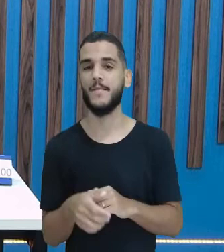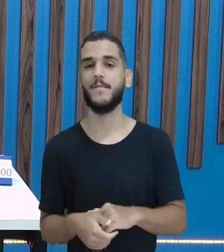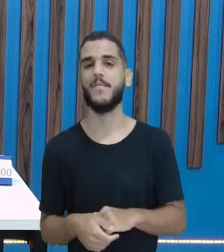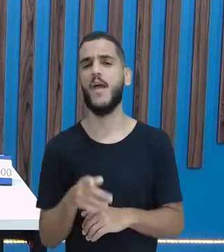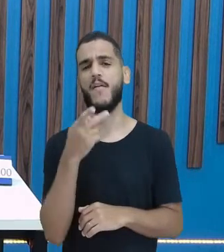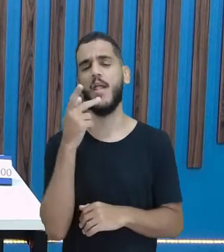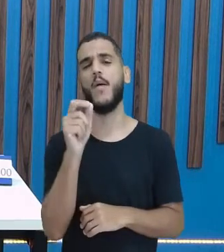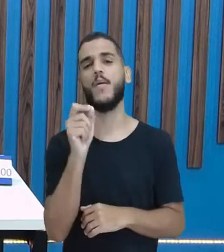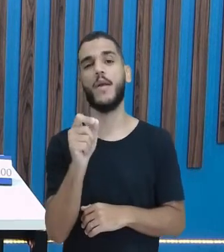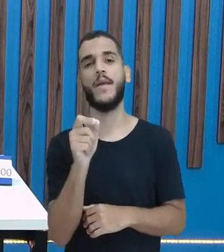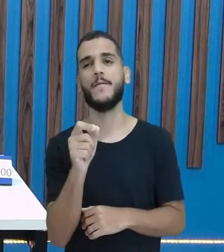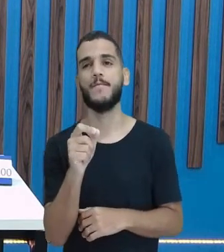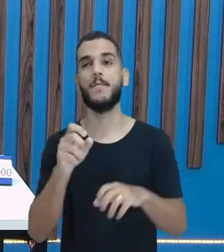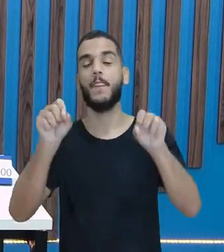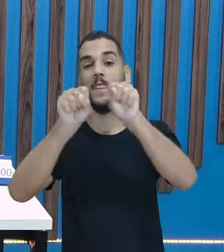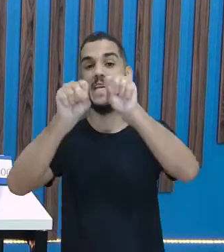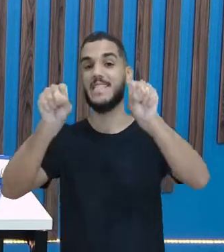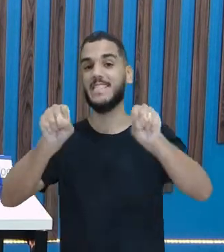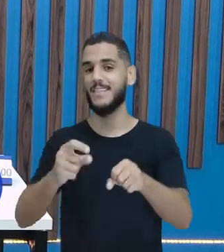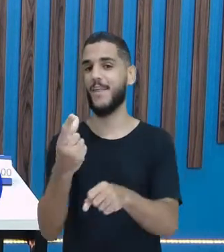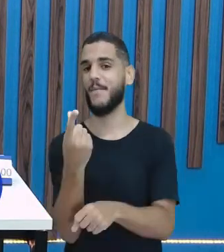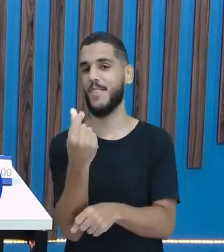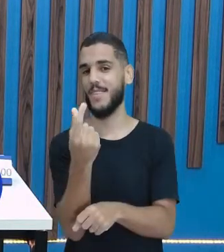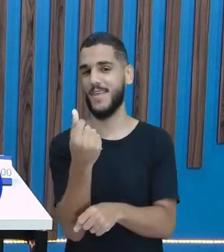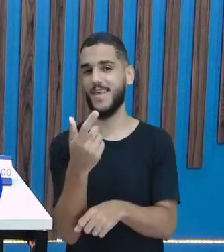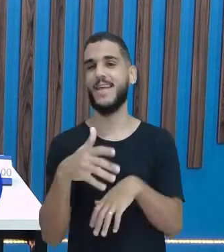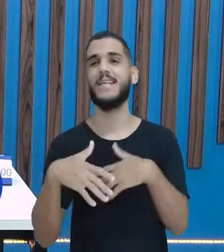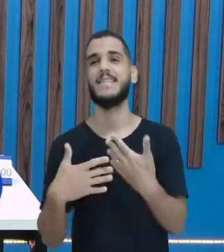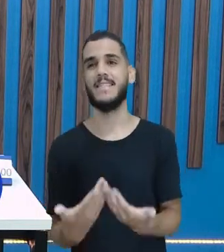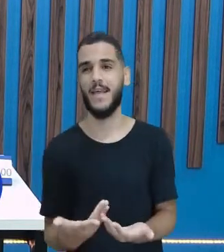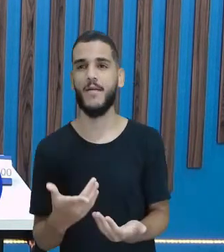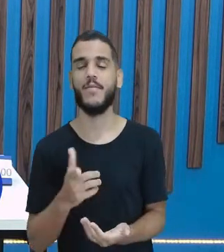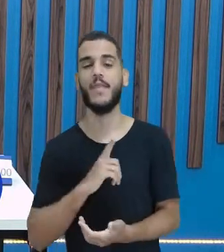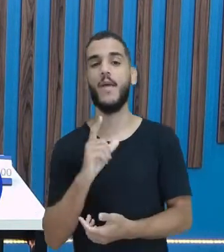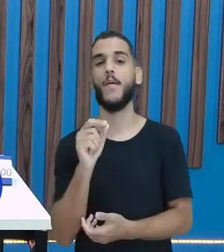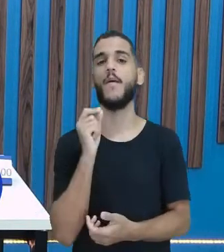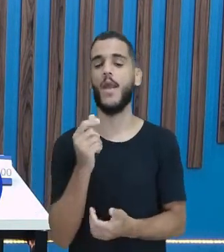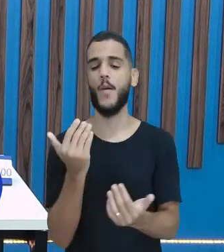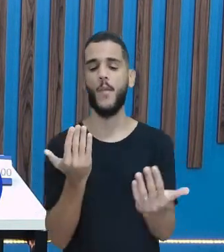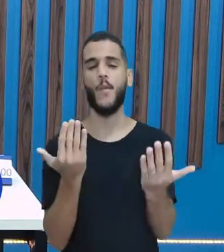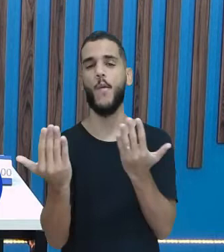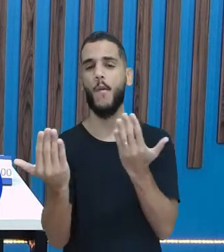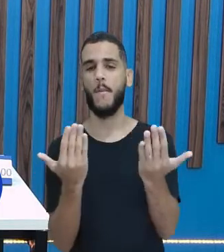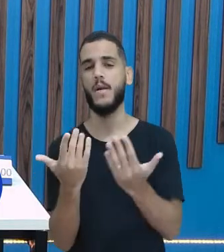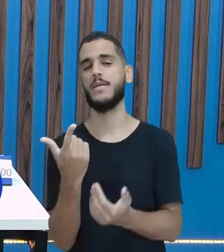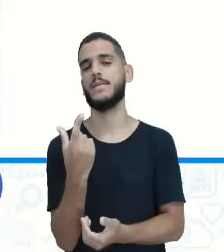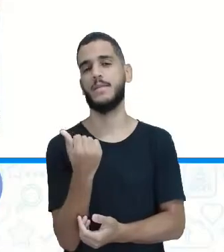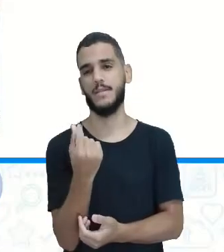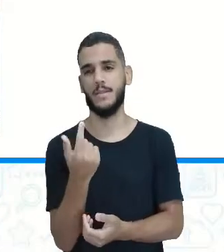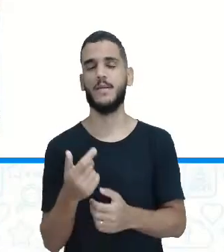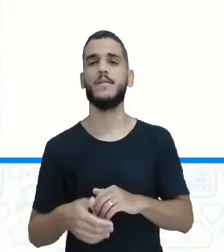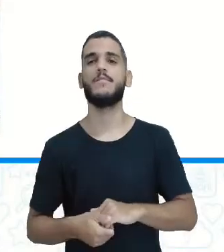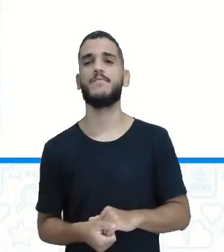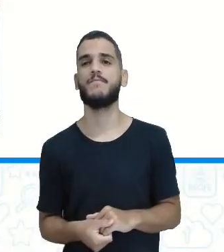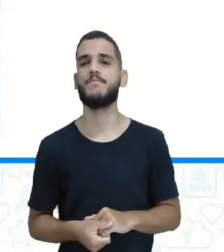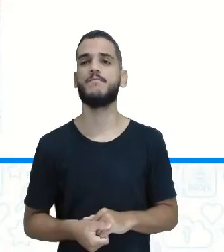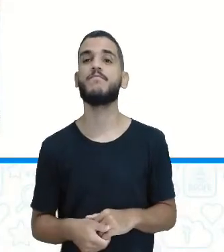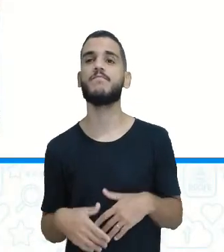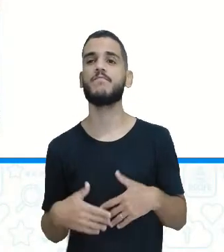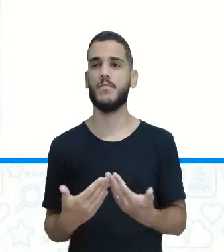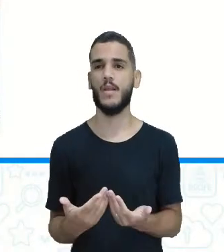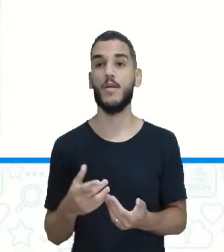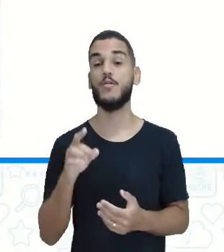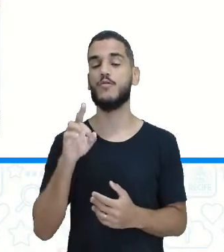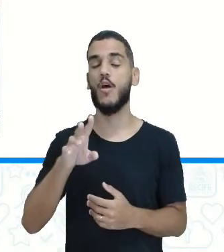sobre sistema monetário. Vamos estar trabalhando aqui equivalência de dinheiro, né? E só